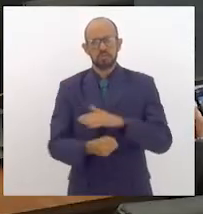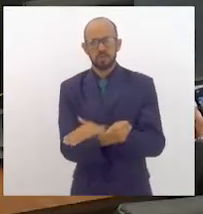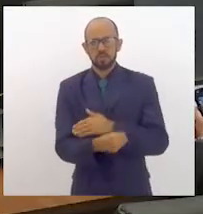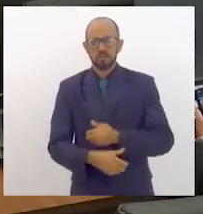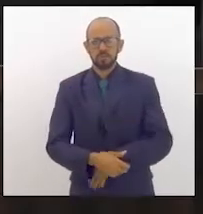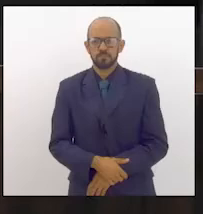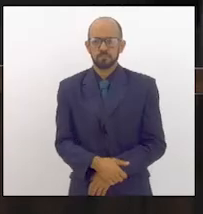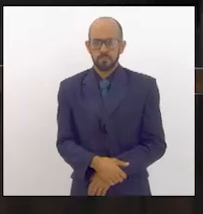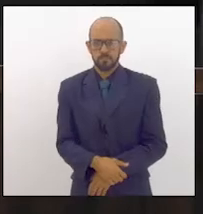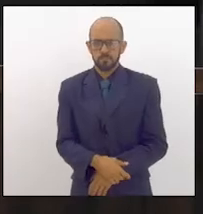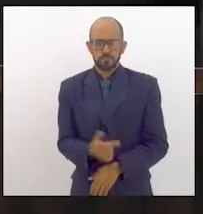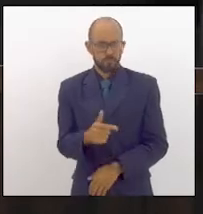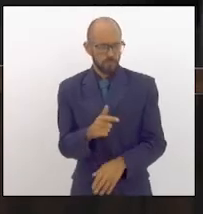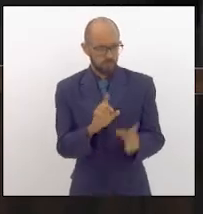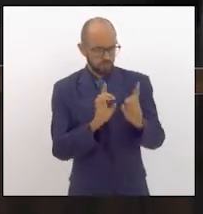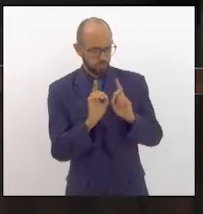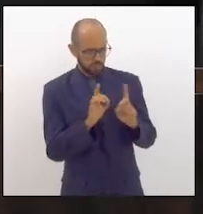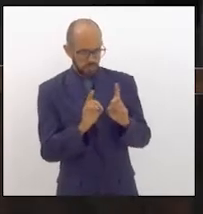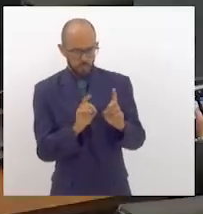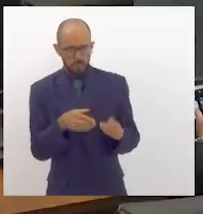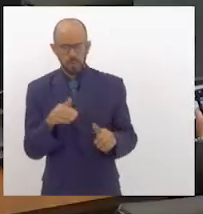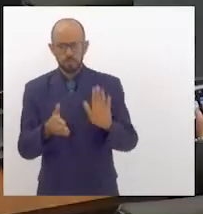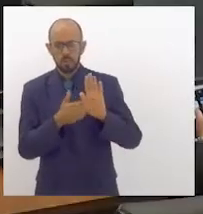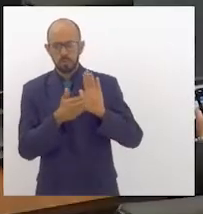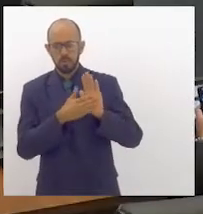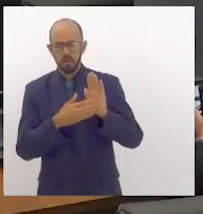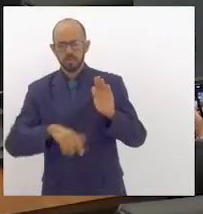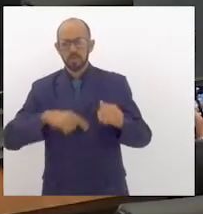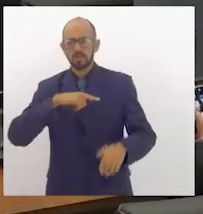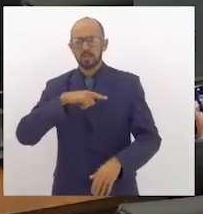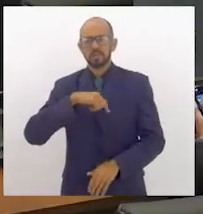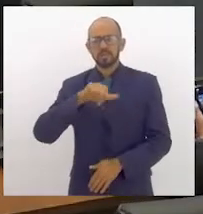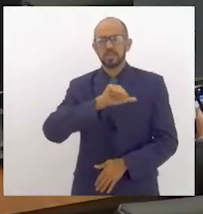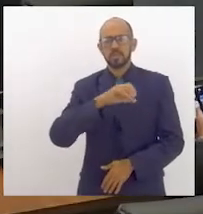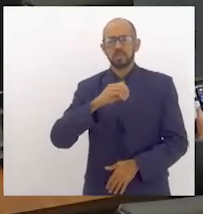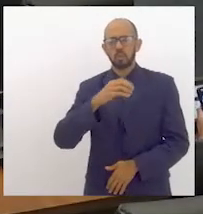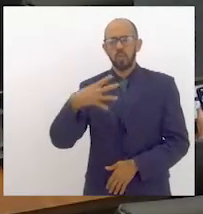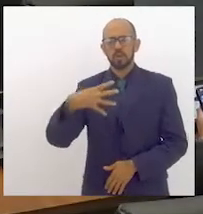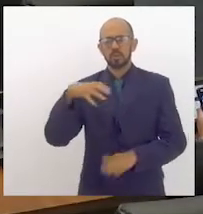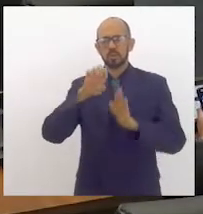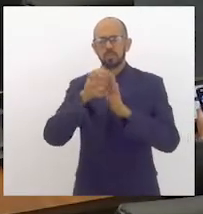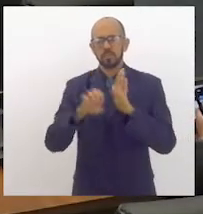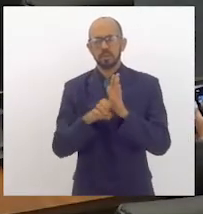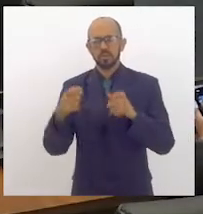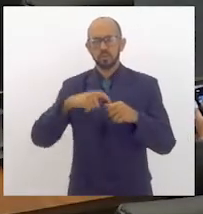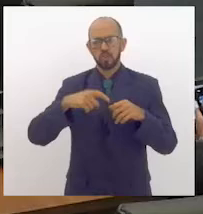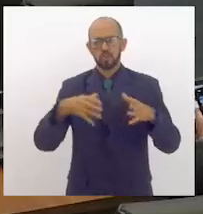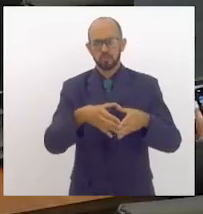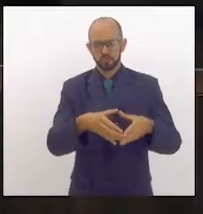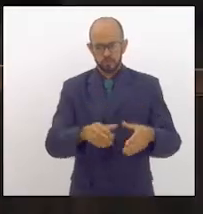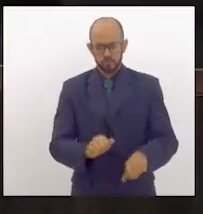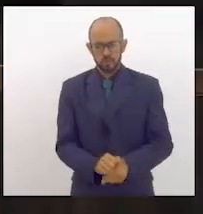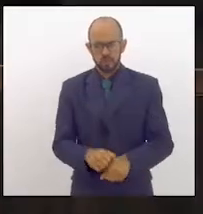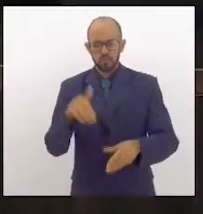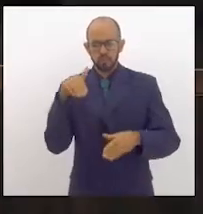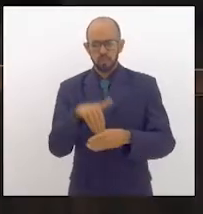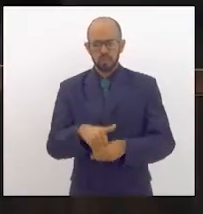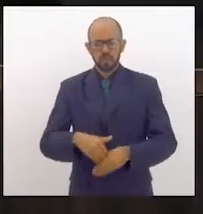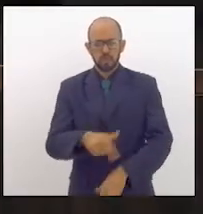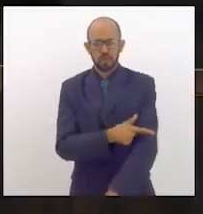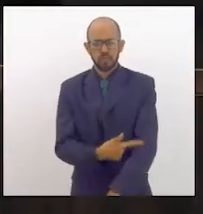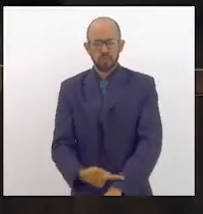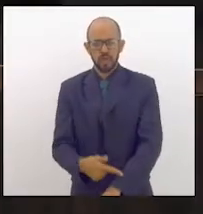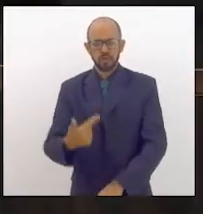novembro que era discutir encerrada a discussão A presente proposta recebeu 104 emendas e retorna de comissões em tramitação ordinária